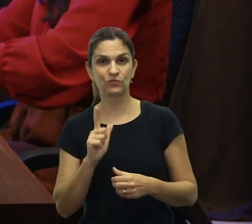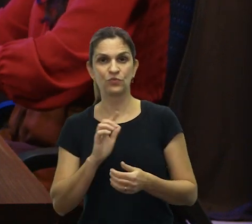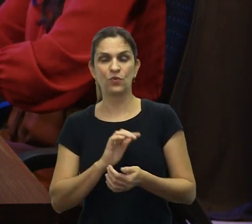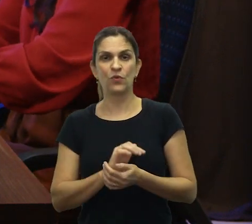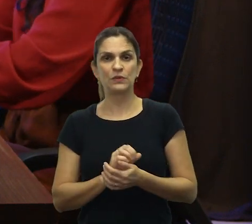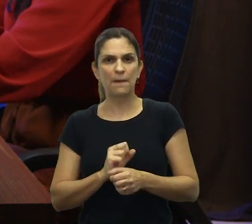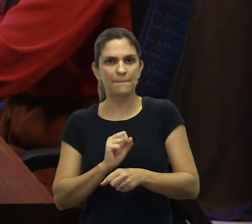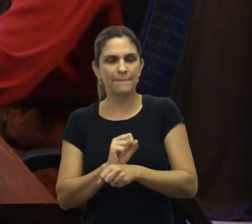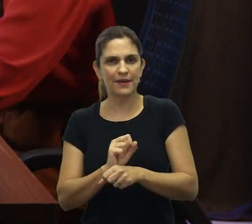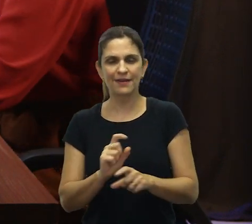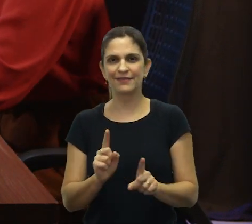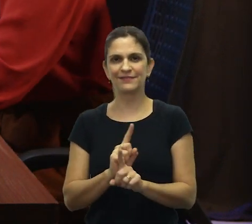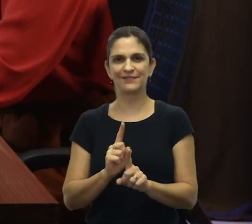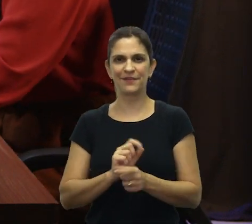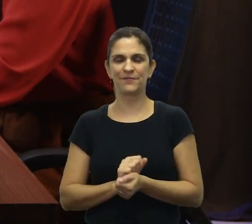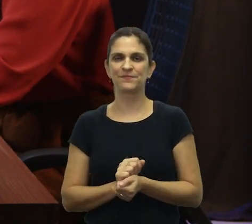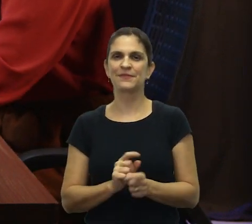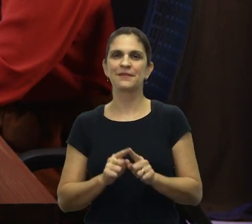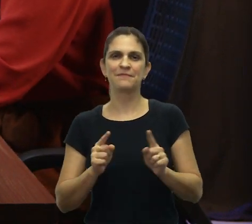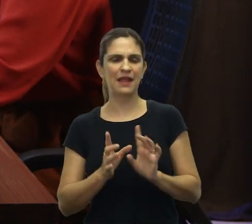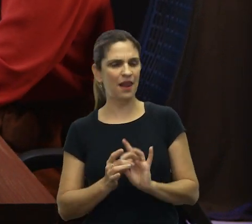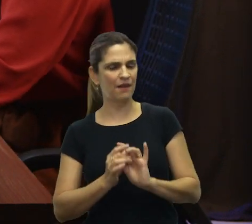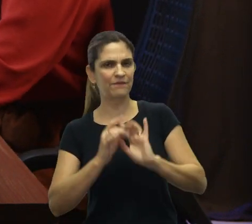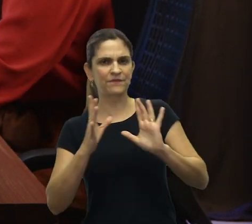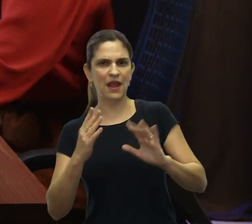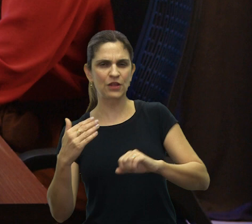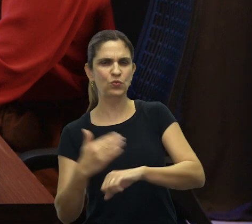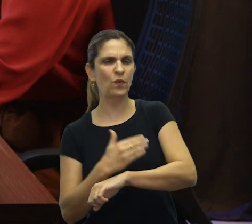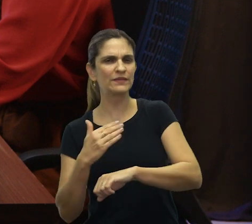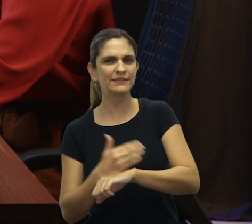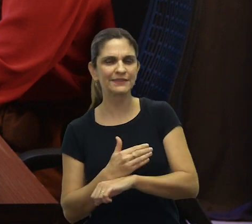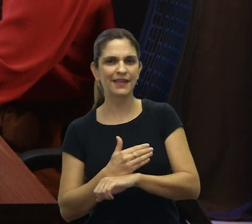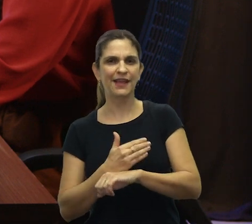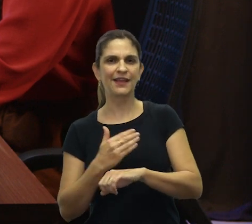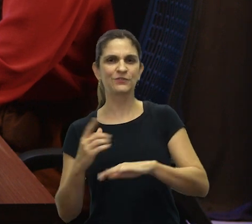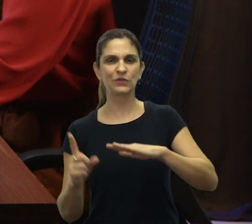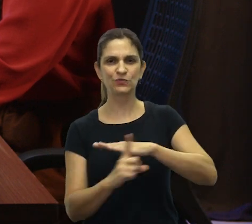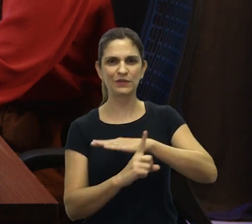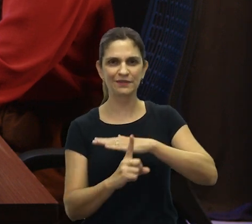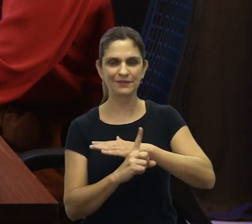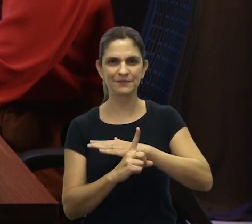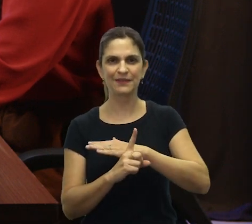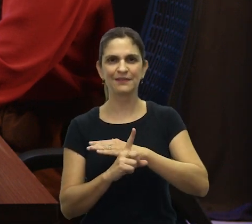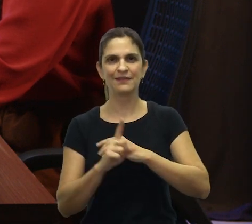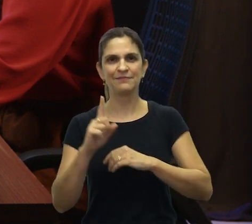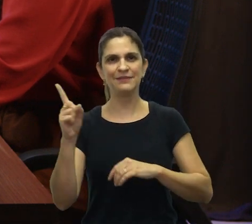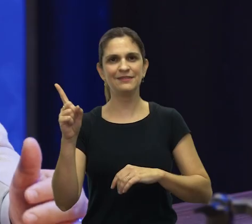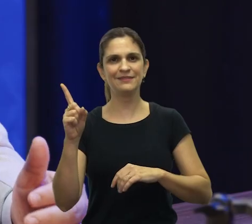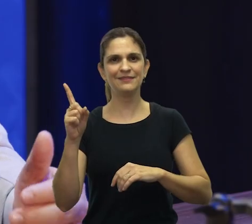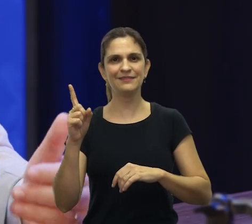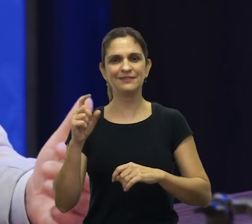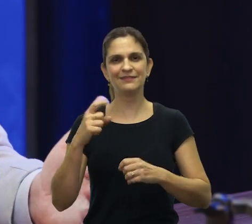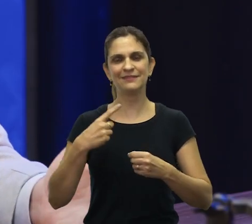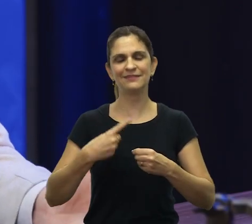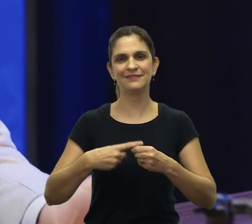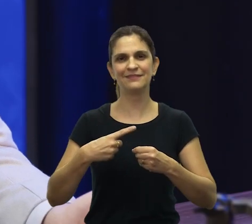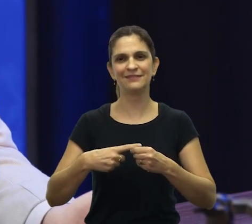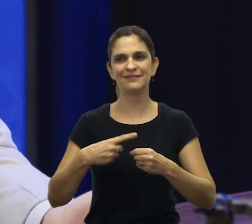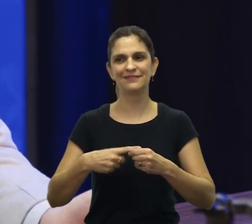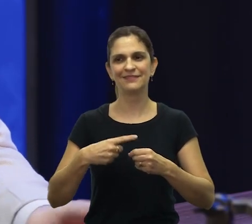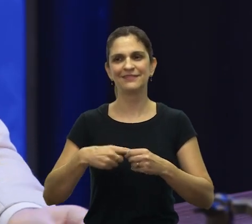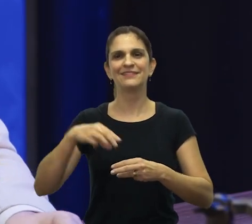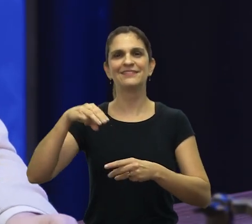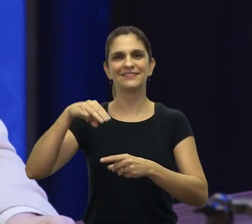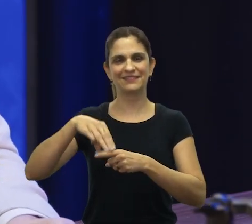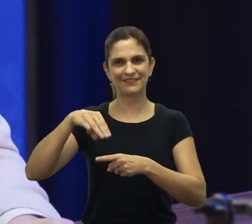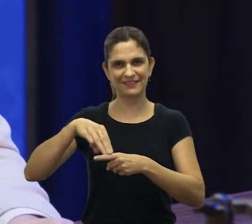não para. Então, a gente tem feito essa democratização do acesso. Então, uma ação que a gente fez lá em Miranda, uma ação que a gente